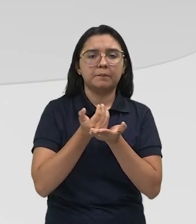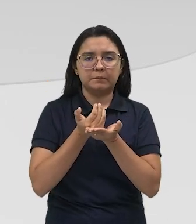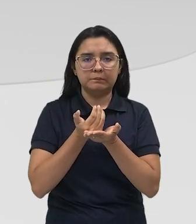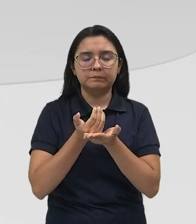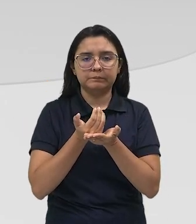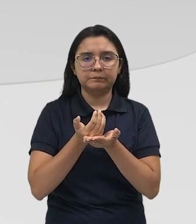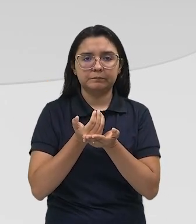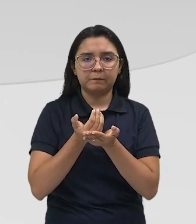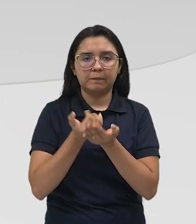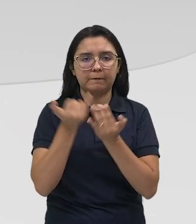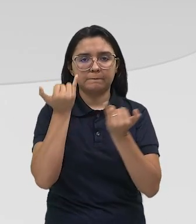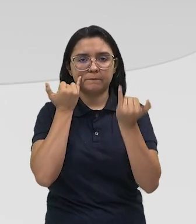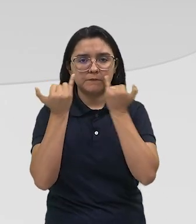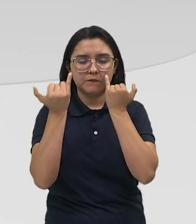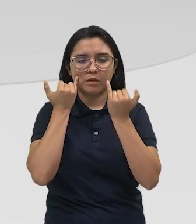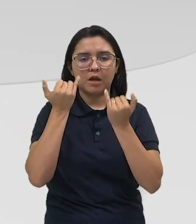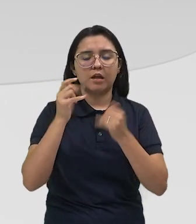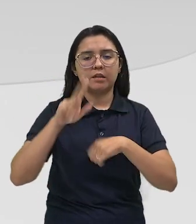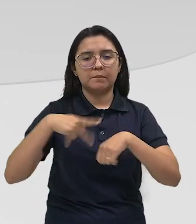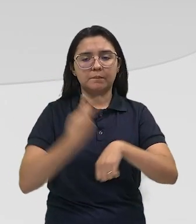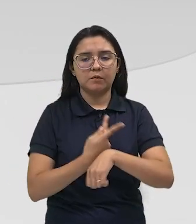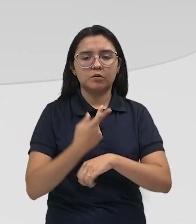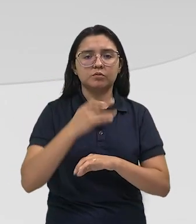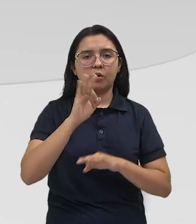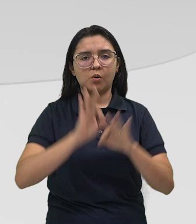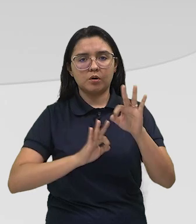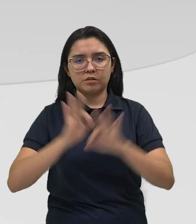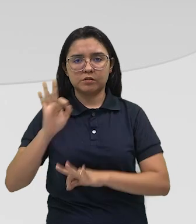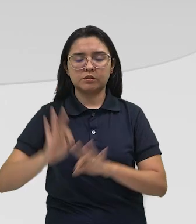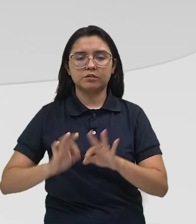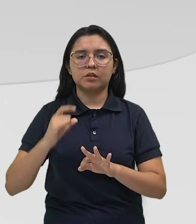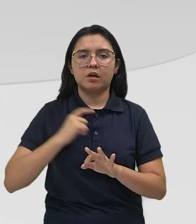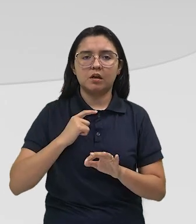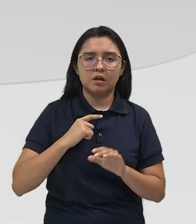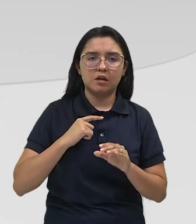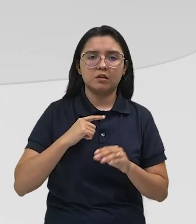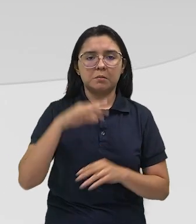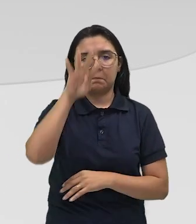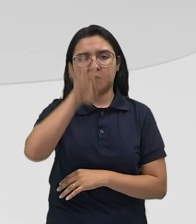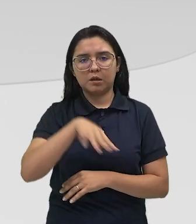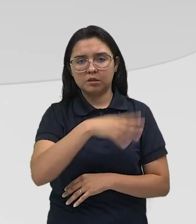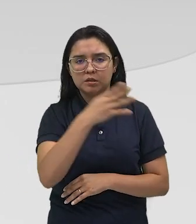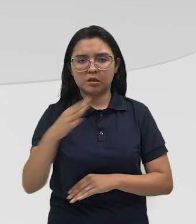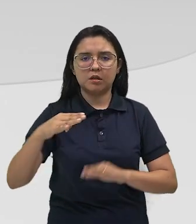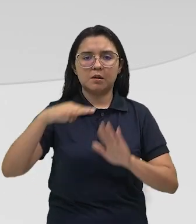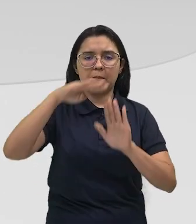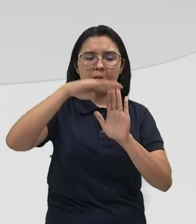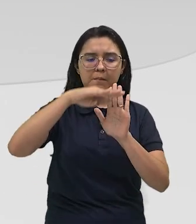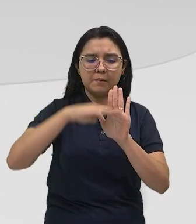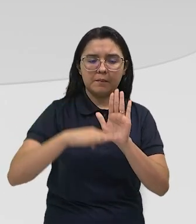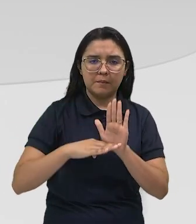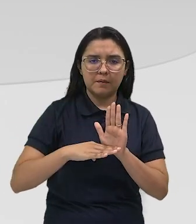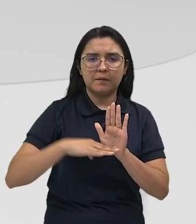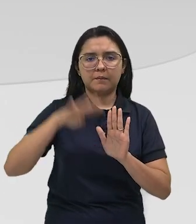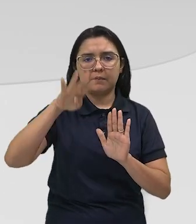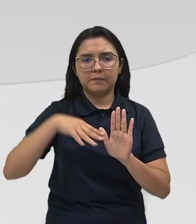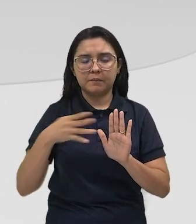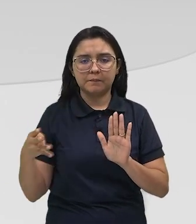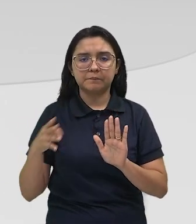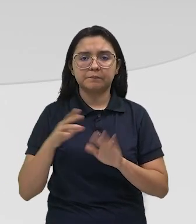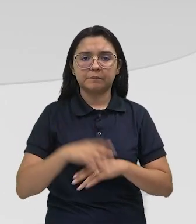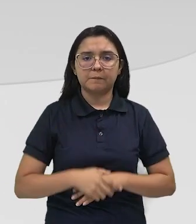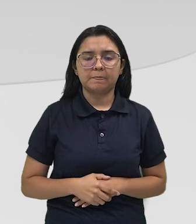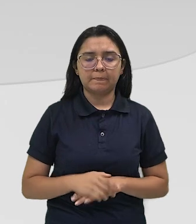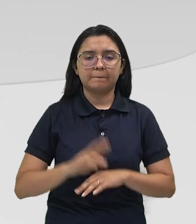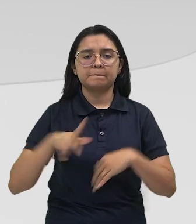Quando temos dados, nós vamos organizá-los, colocá-los em planilhas, né, em tabelas e